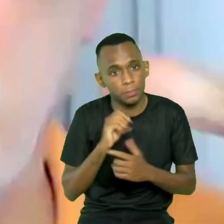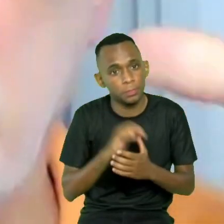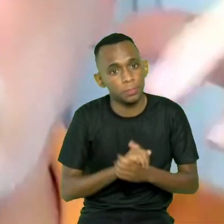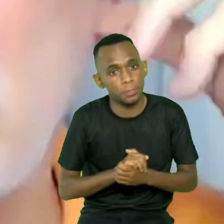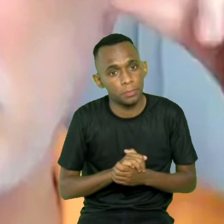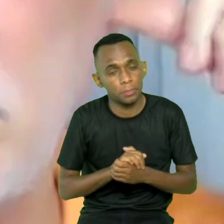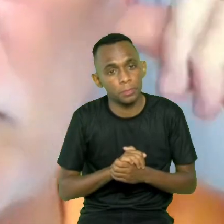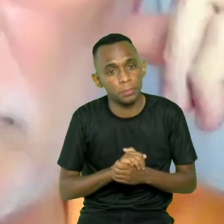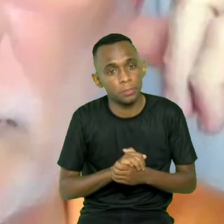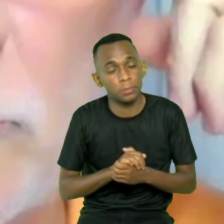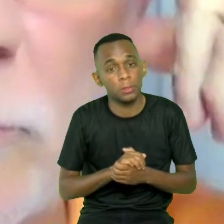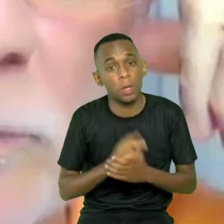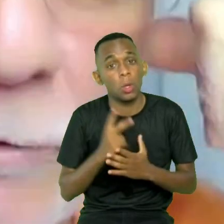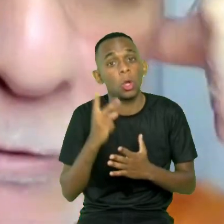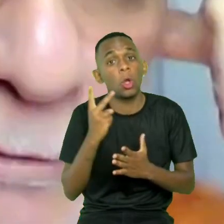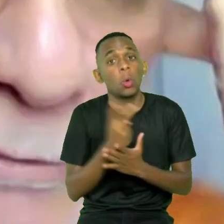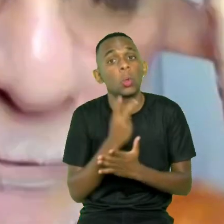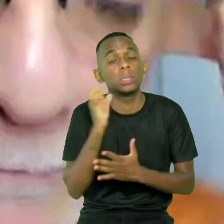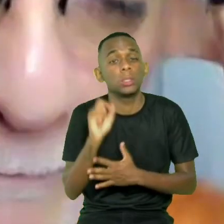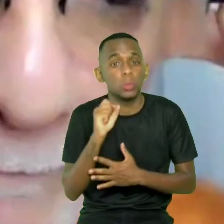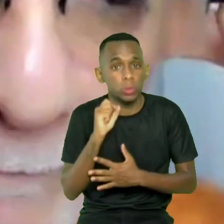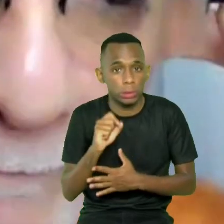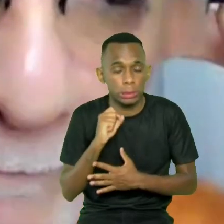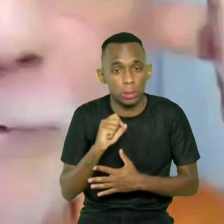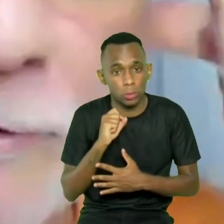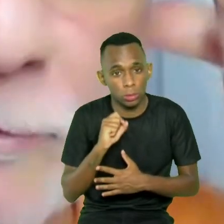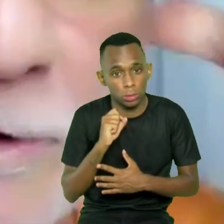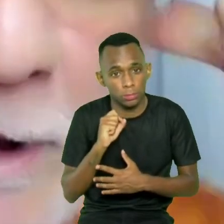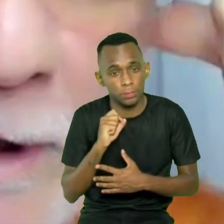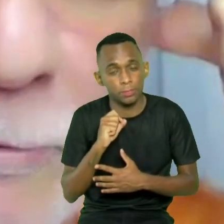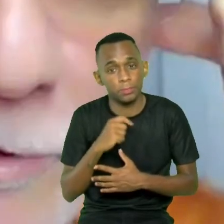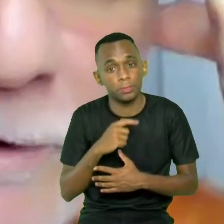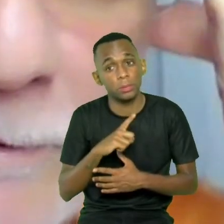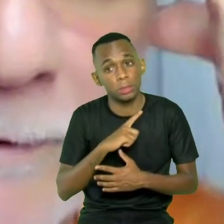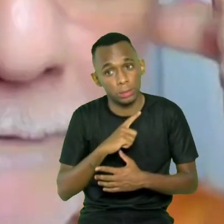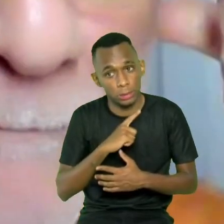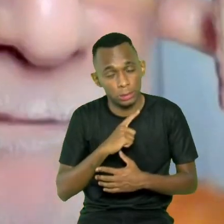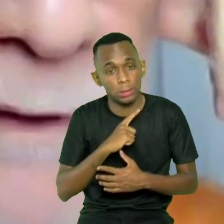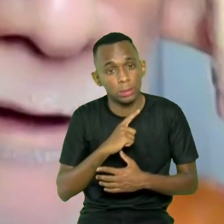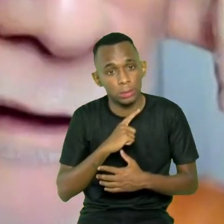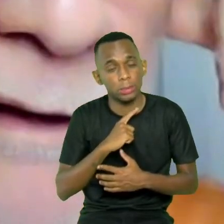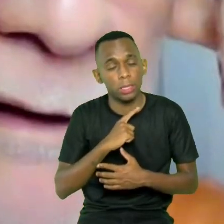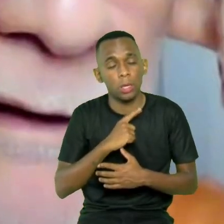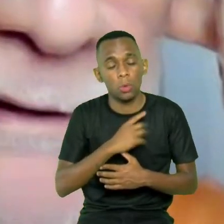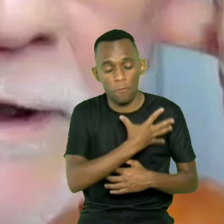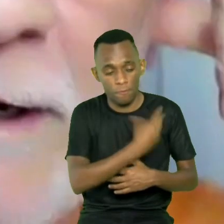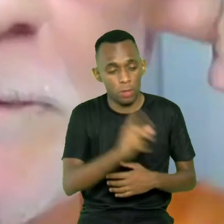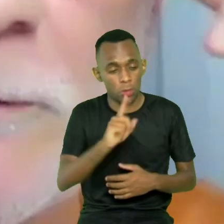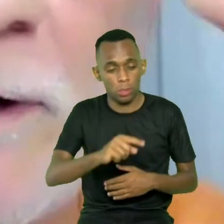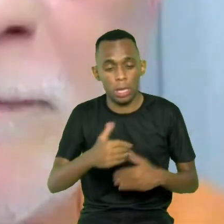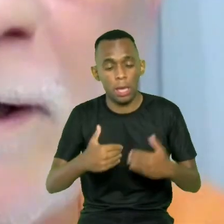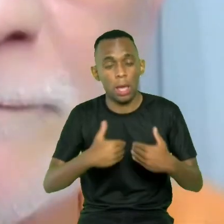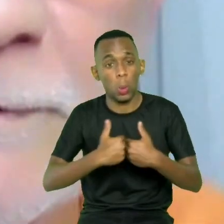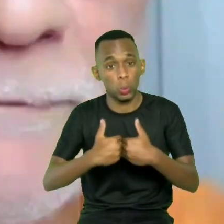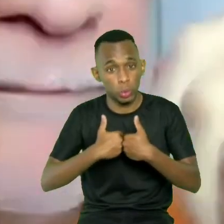que era o seguinte: eu tenho um filho que é autista, e nessa